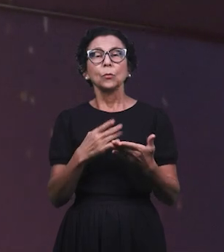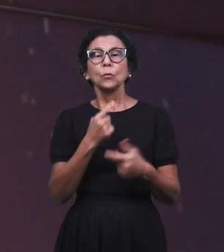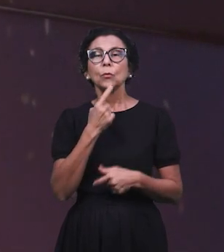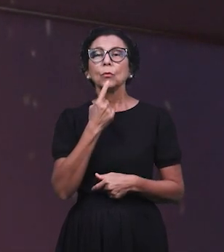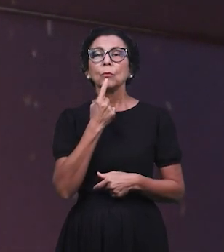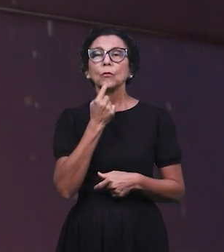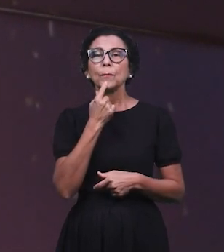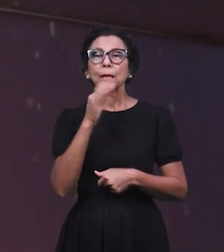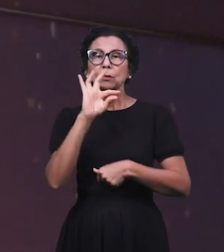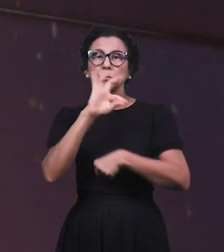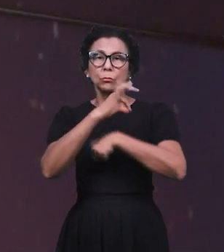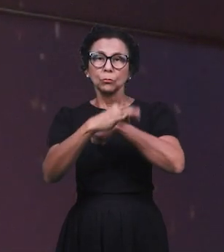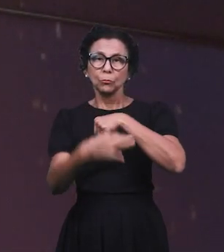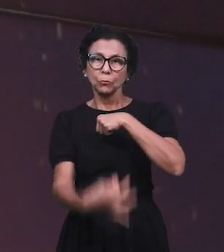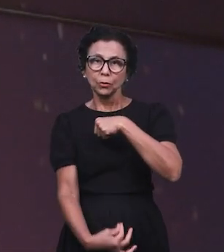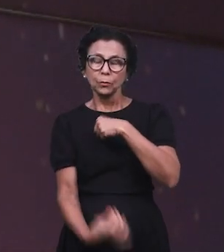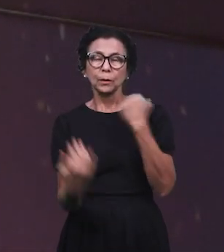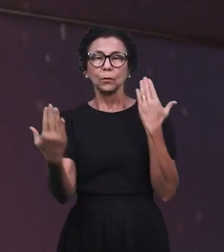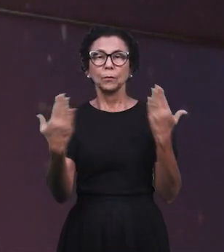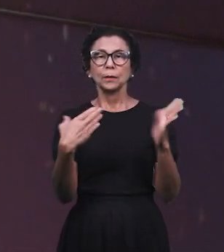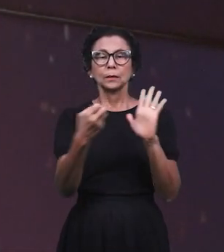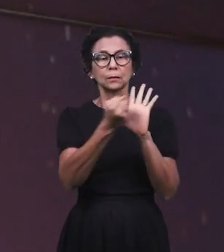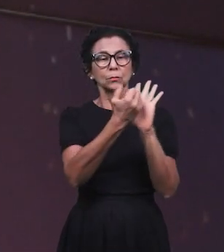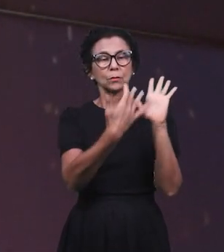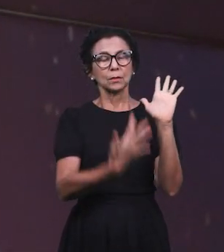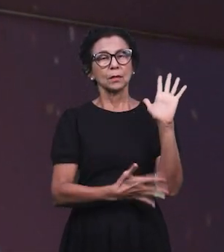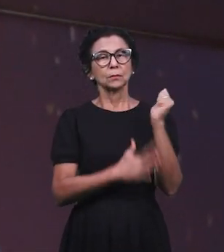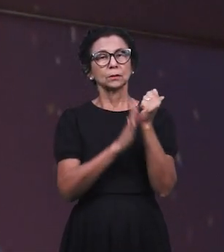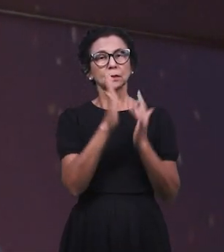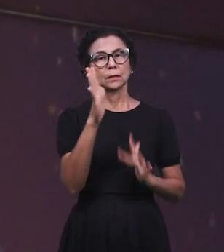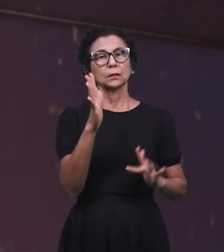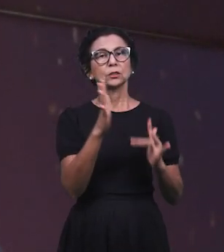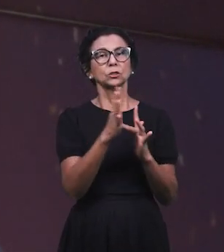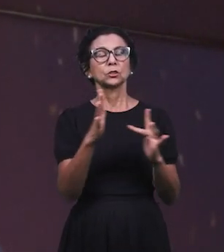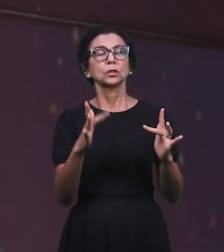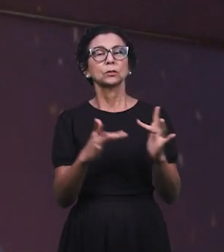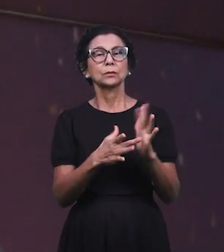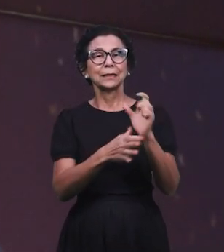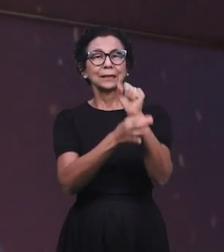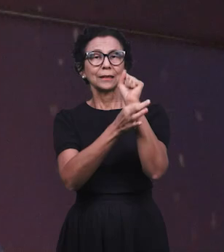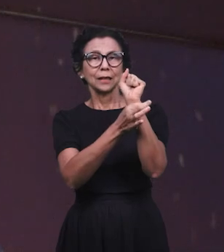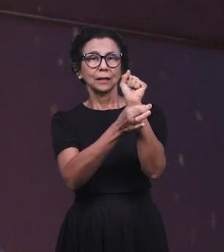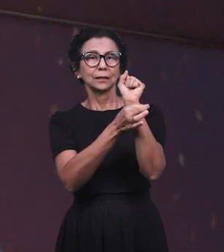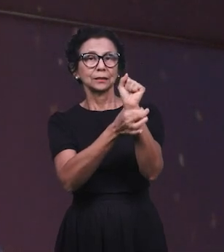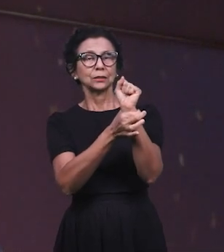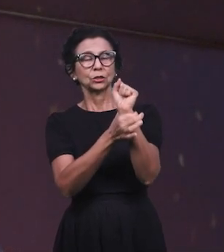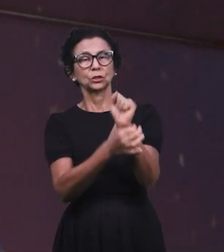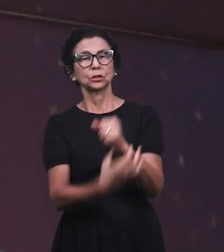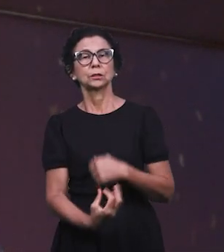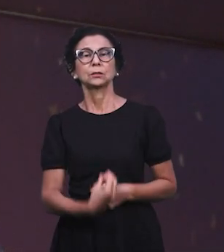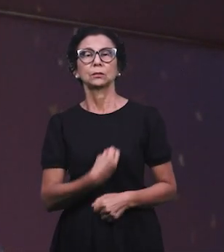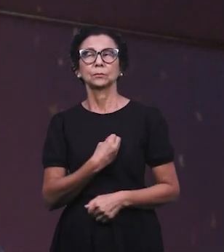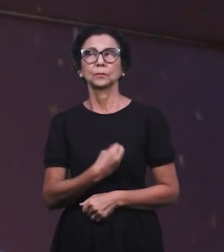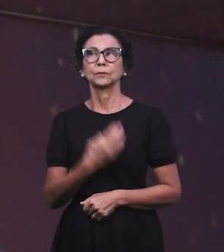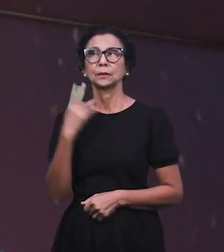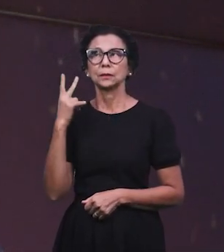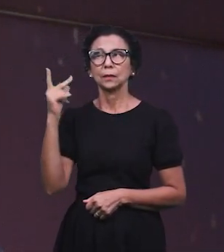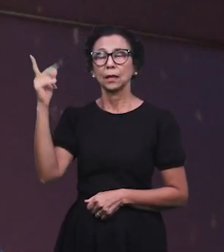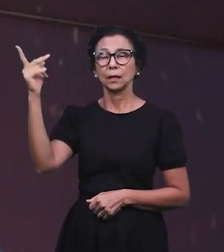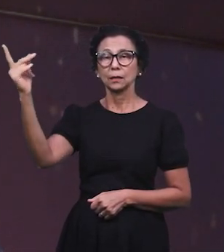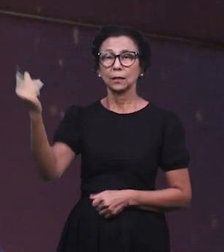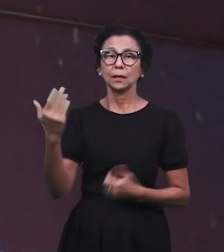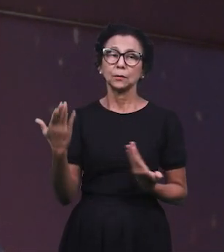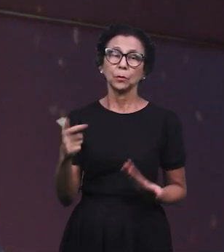o sangue de Jesus nos dá garantia de vida em meio a toda essa batalha que o mundo tem vivido